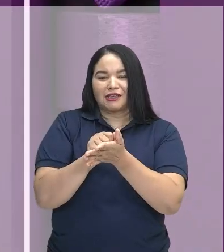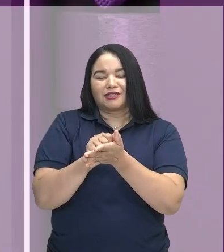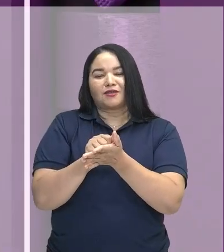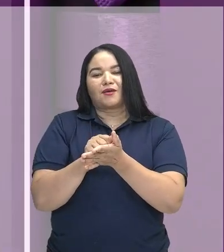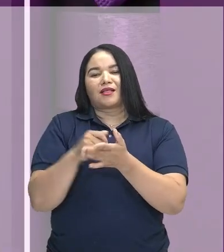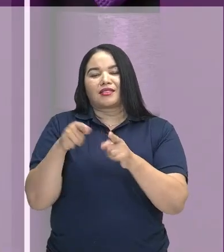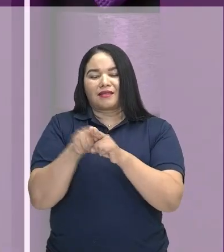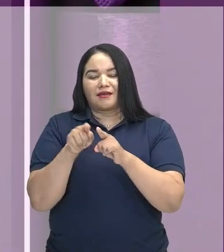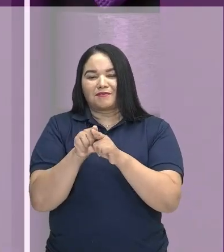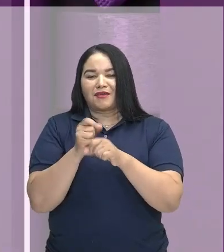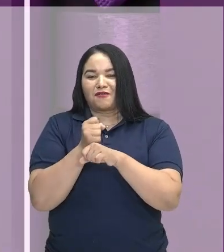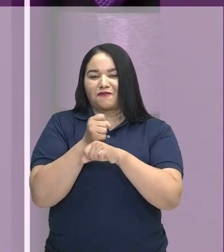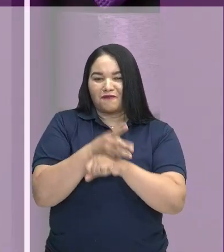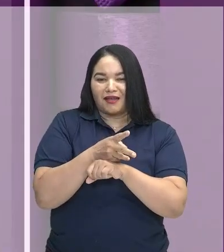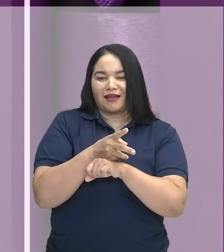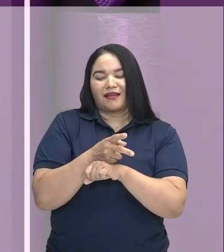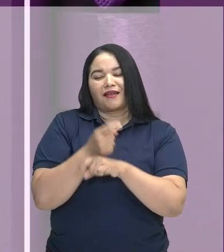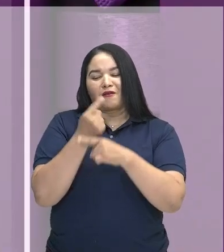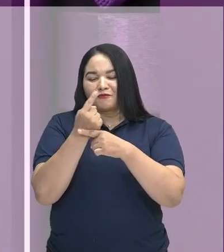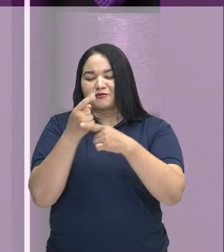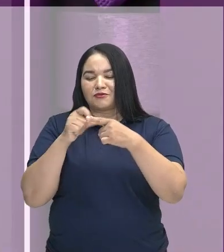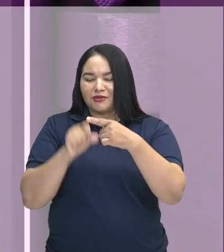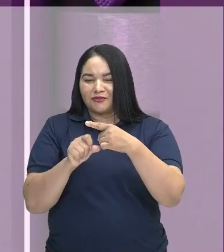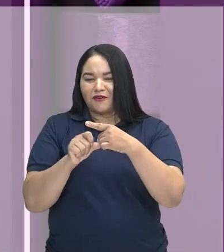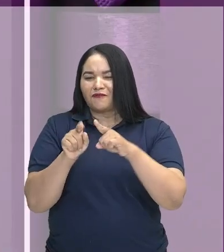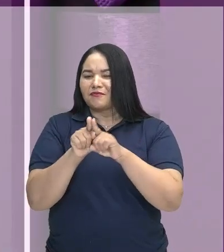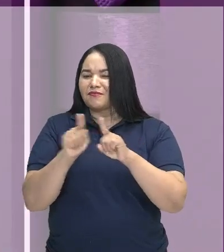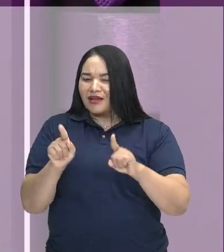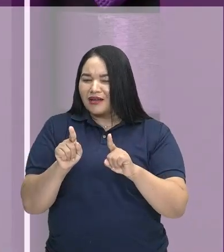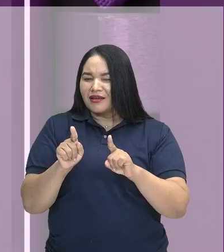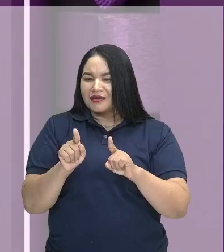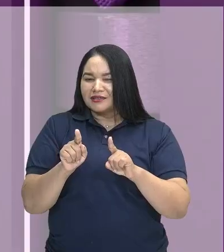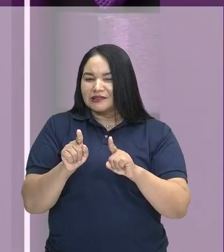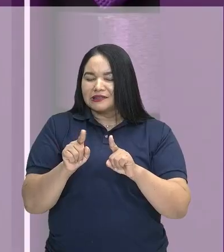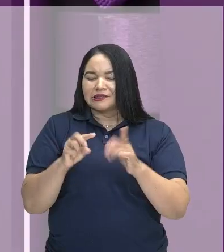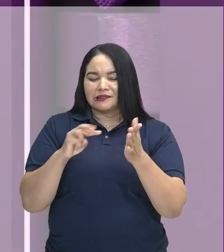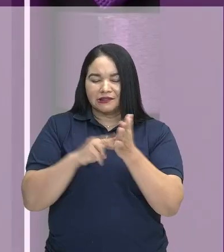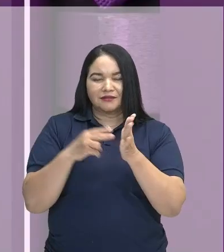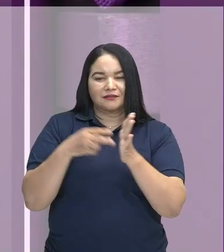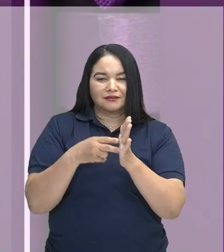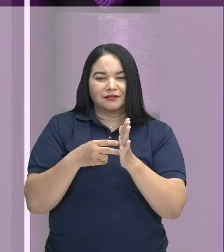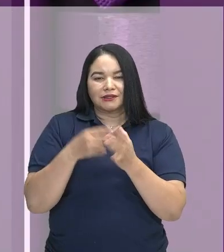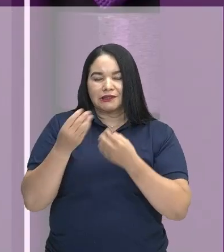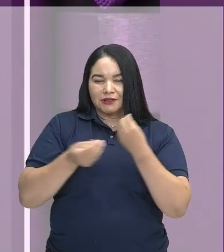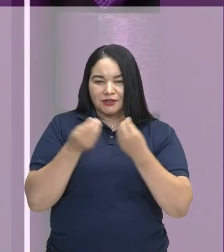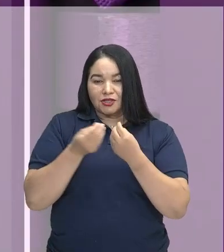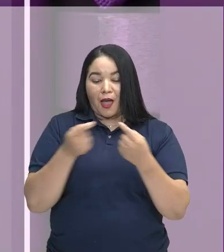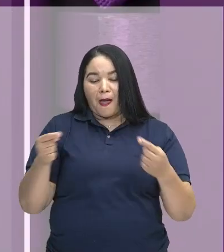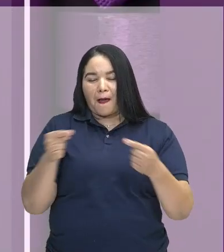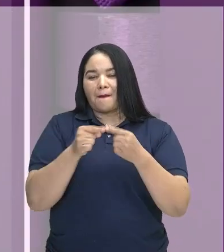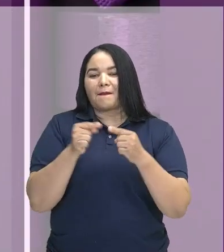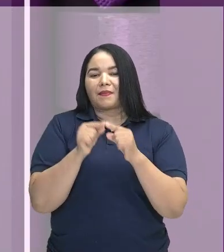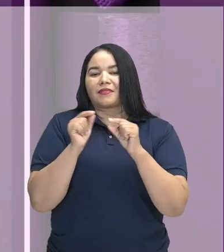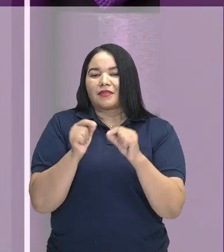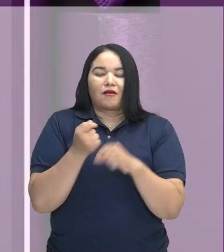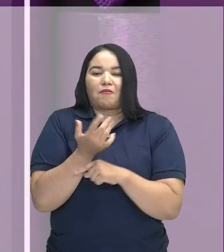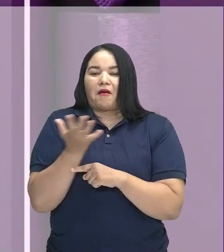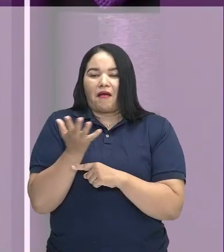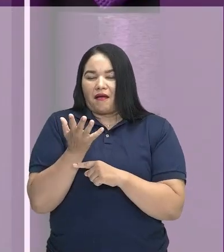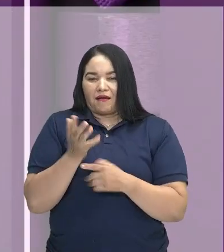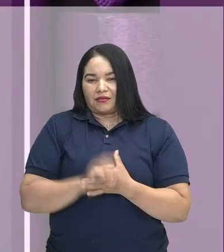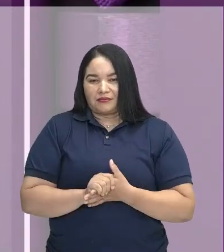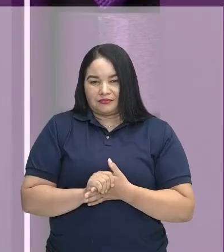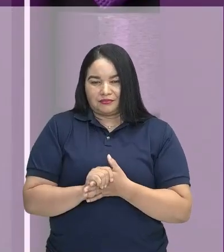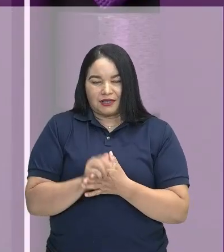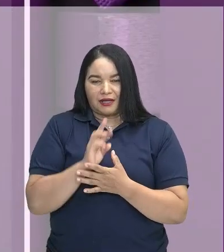número de vaga é 1 sobre 9. Mas qual é o significado real, né, dessa